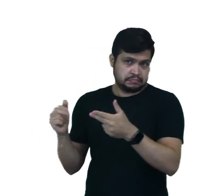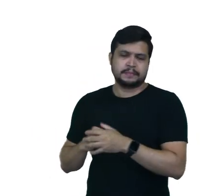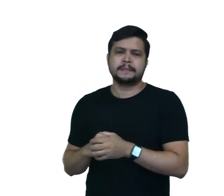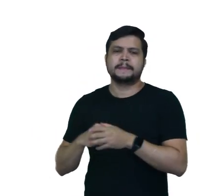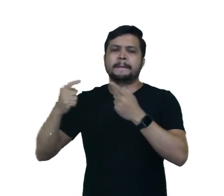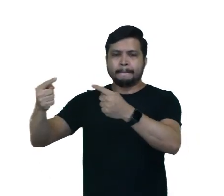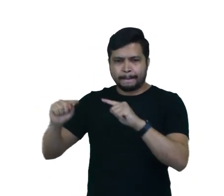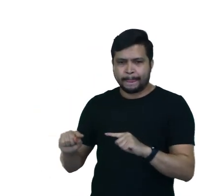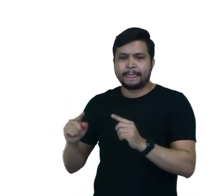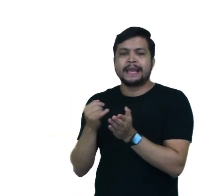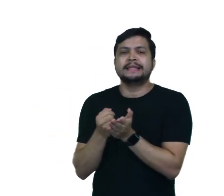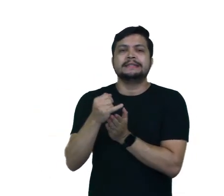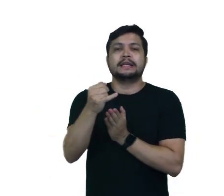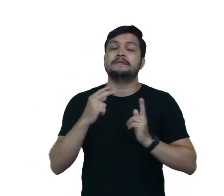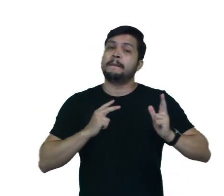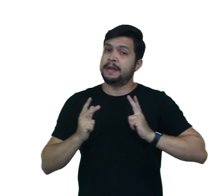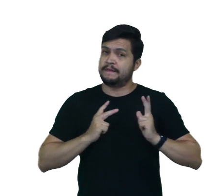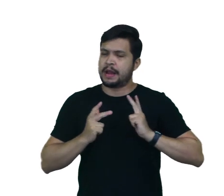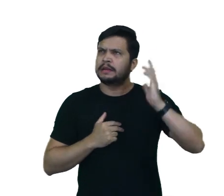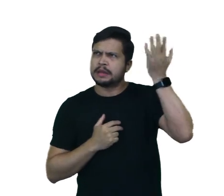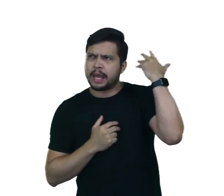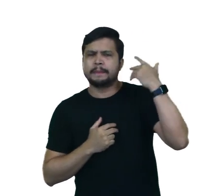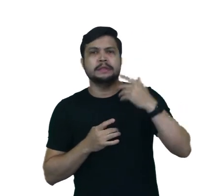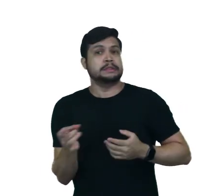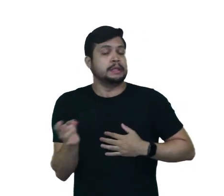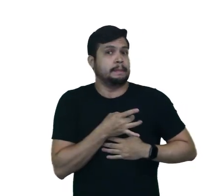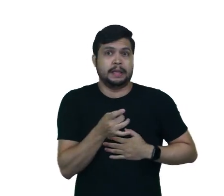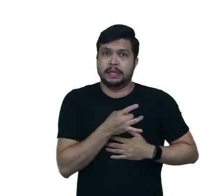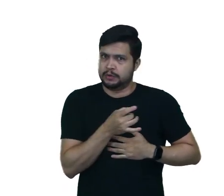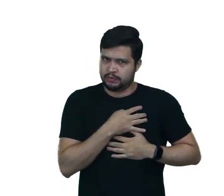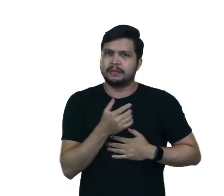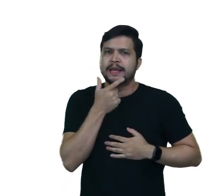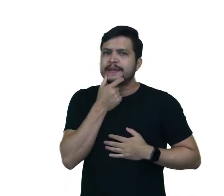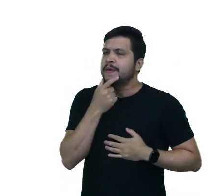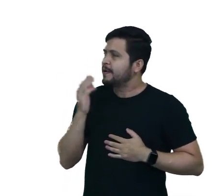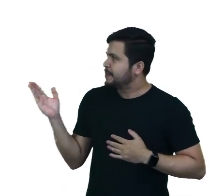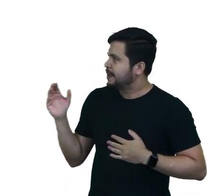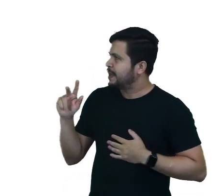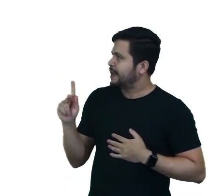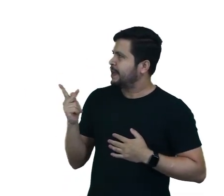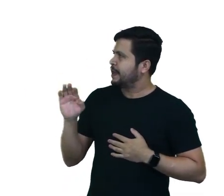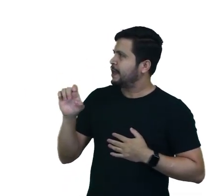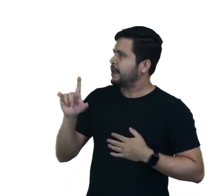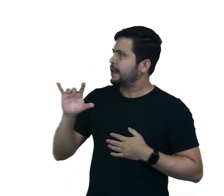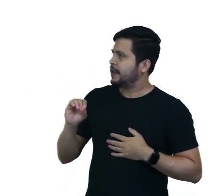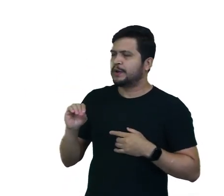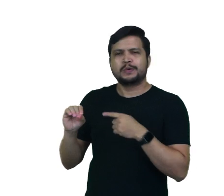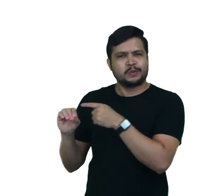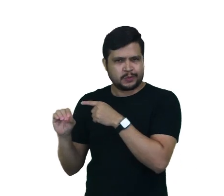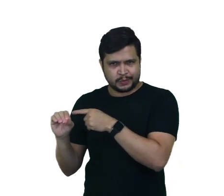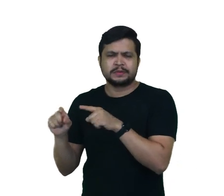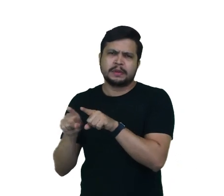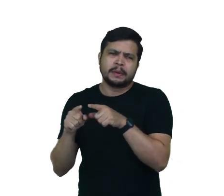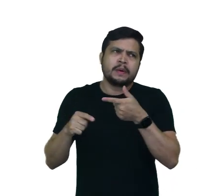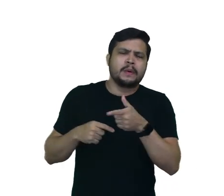A iniciativa privada, que era um negócio que a gente tinha muito medo de encarar. Tá aqui o Hélio, né, que está muito bem na